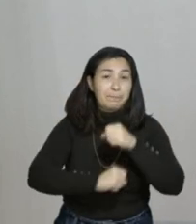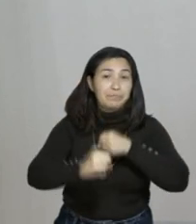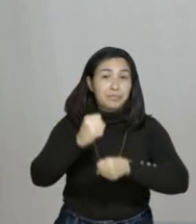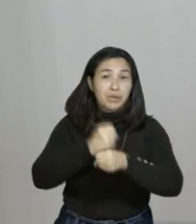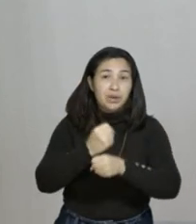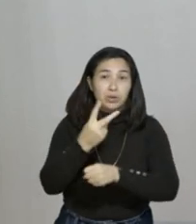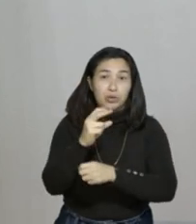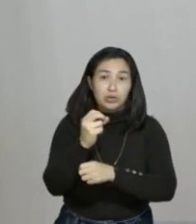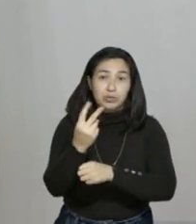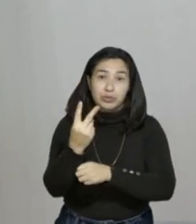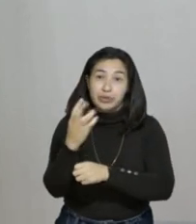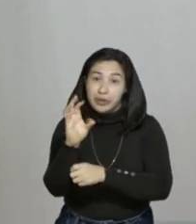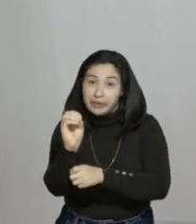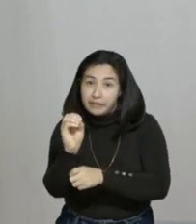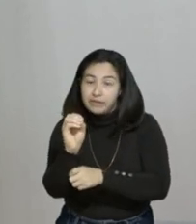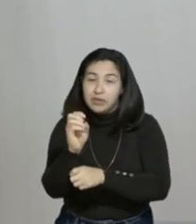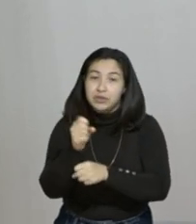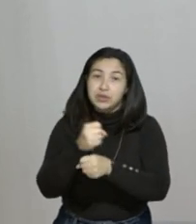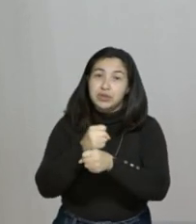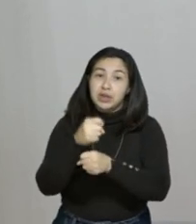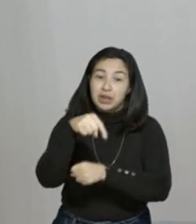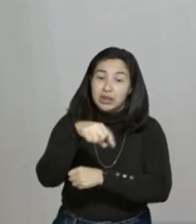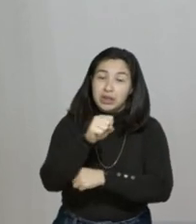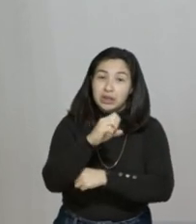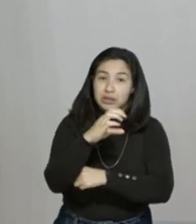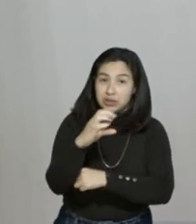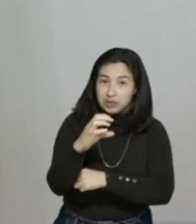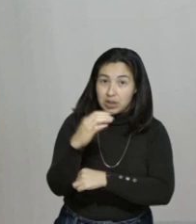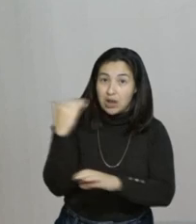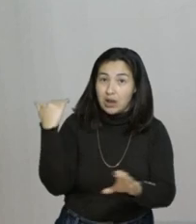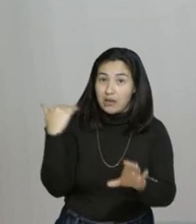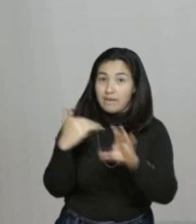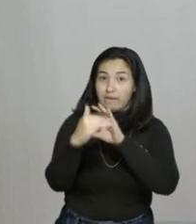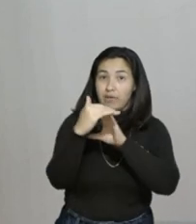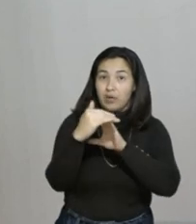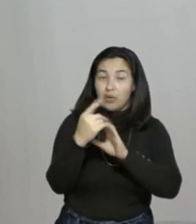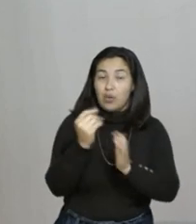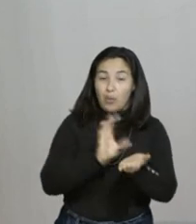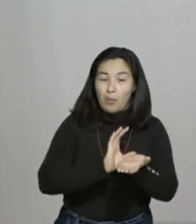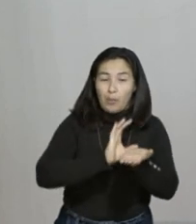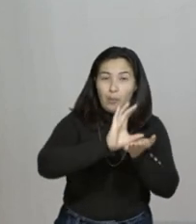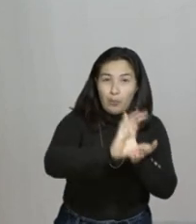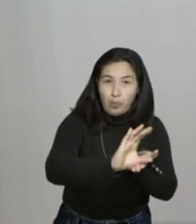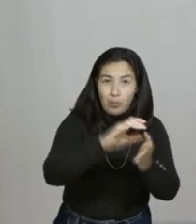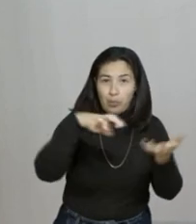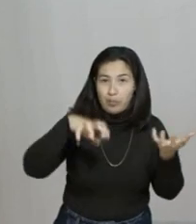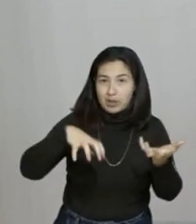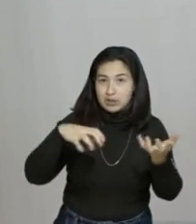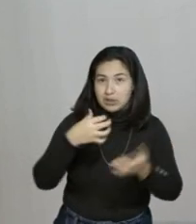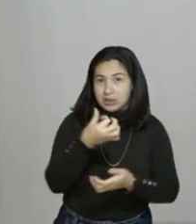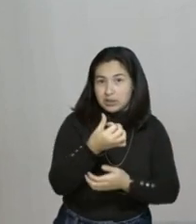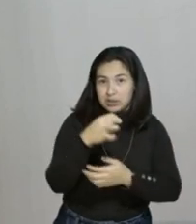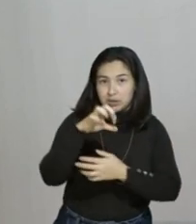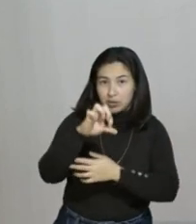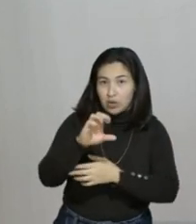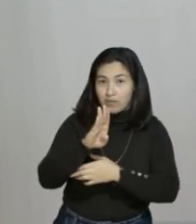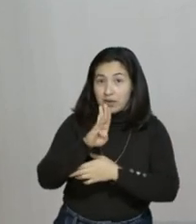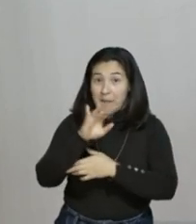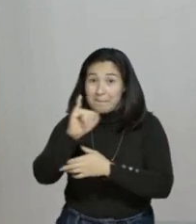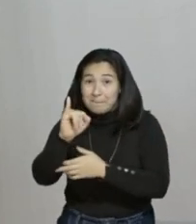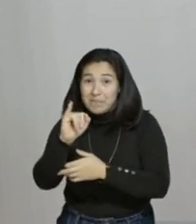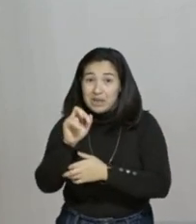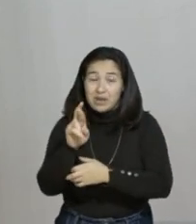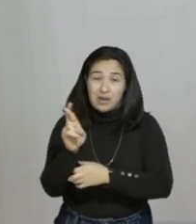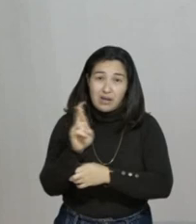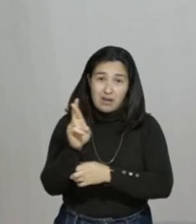2020 Santa Catarina teria enviado a Brasília 69 bilhões e